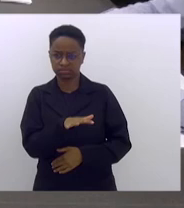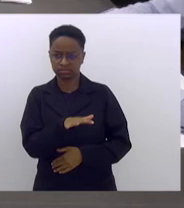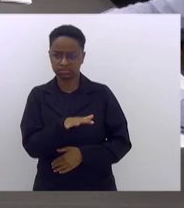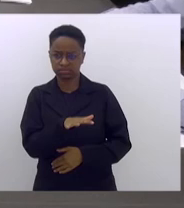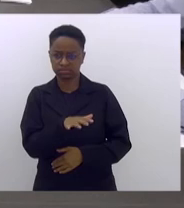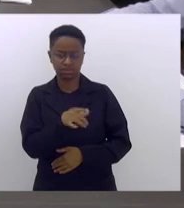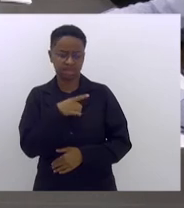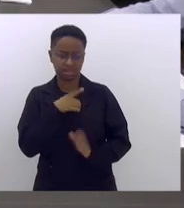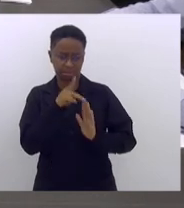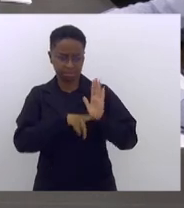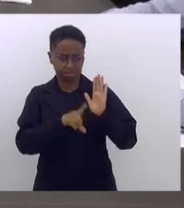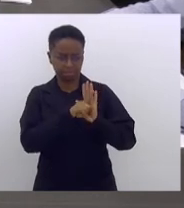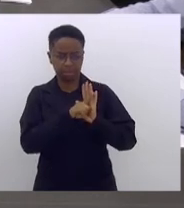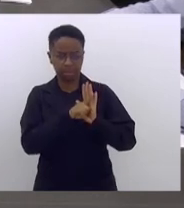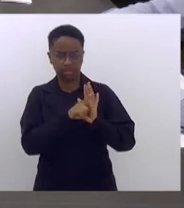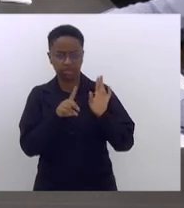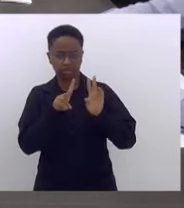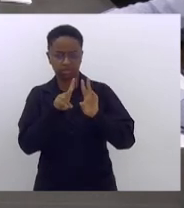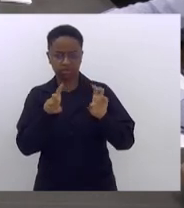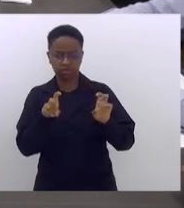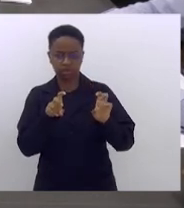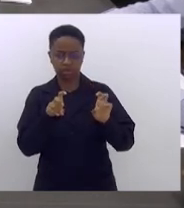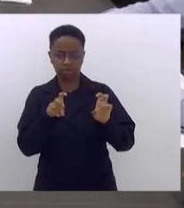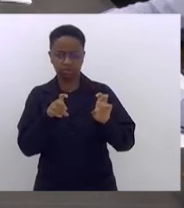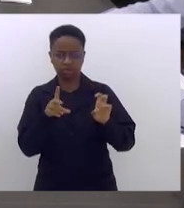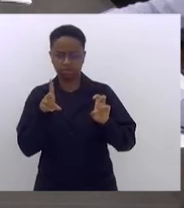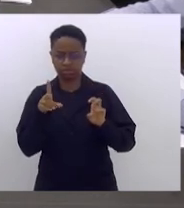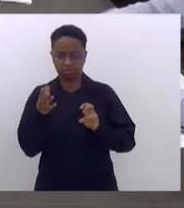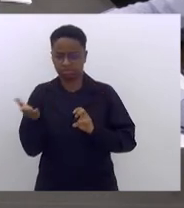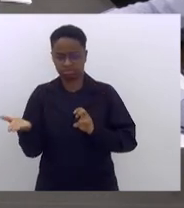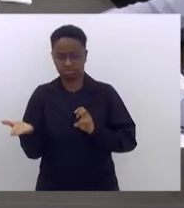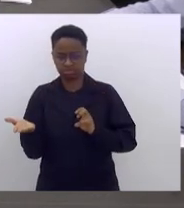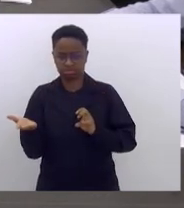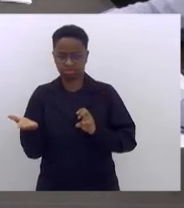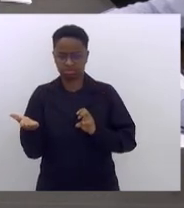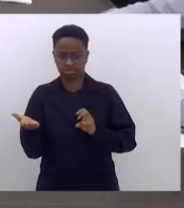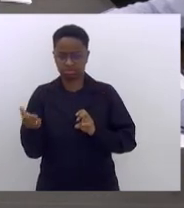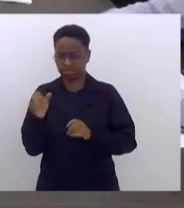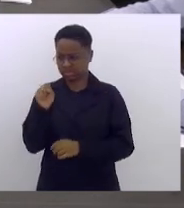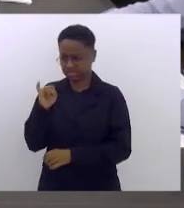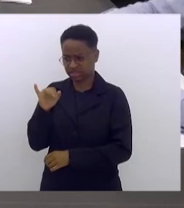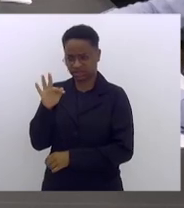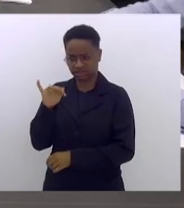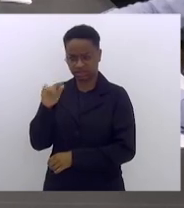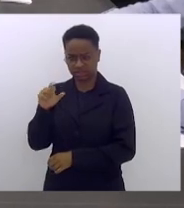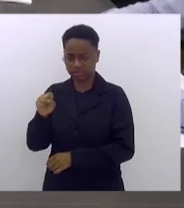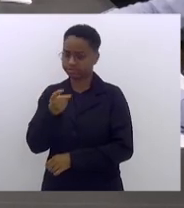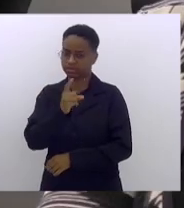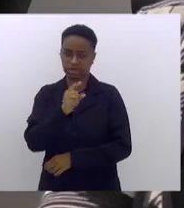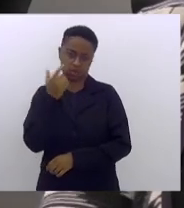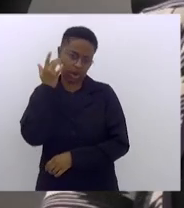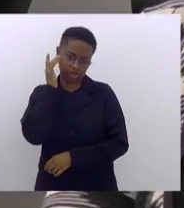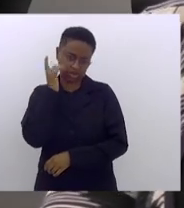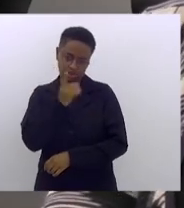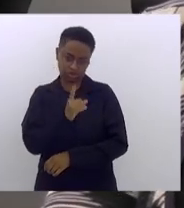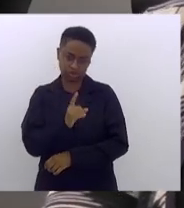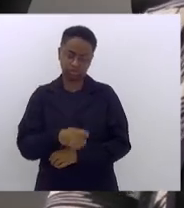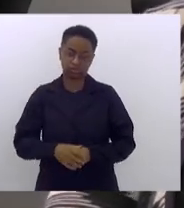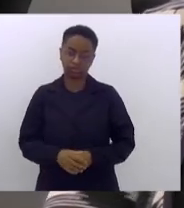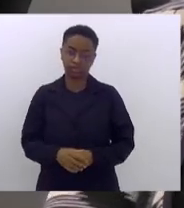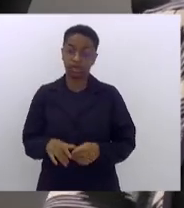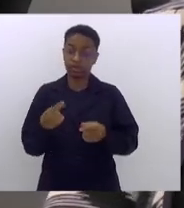Existe algum PL sobre algum projeto de lei sobre a matéria? Sobre a questão do sífilis? Exato. Não, que eu saiba, não. Porque a gente tem